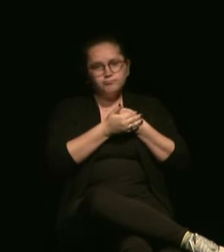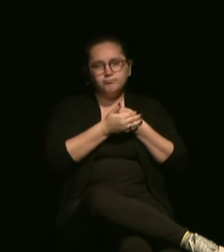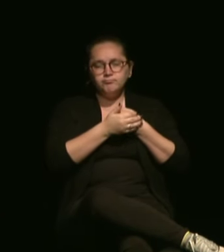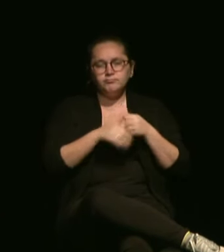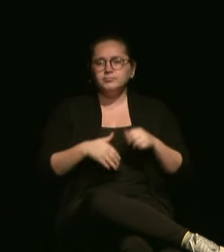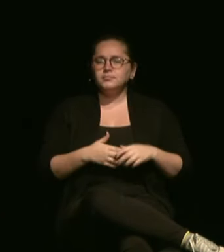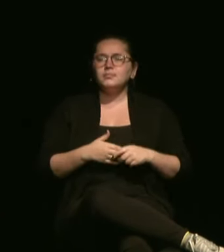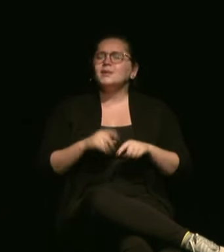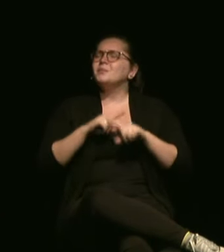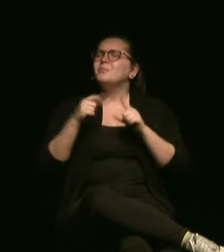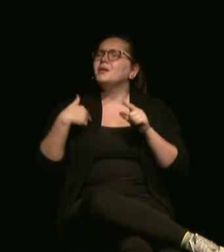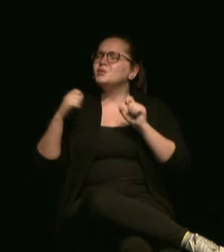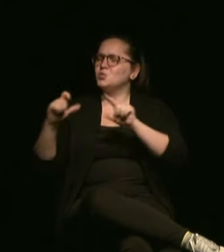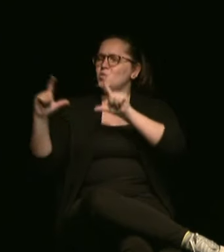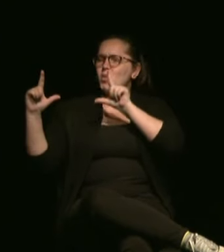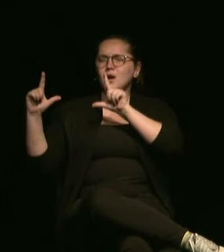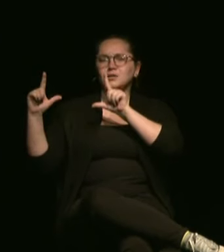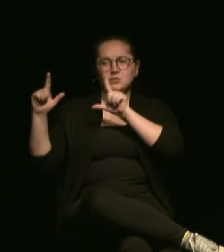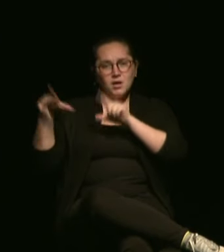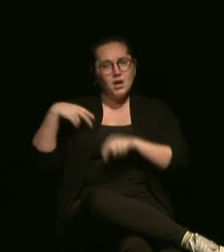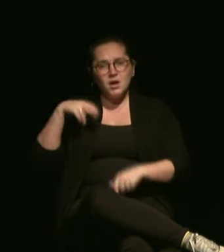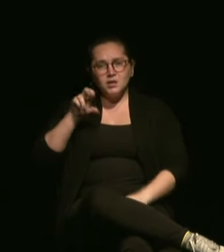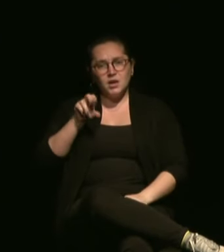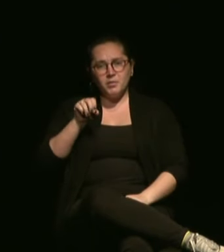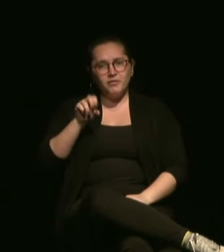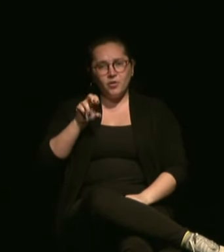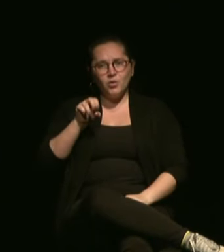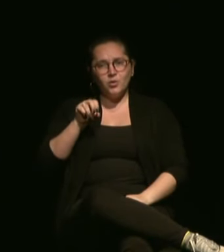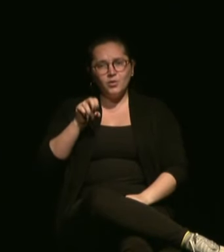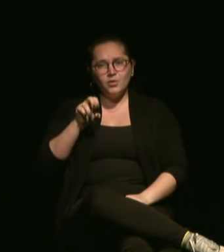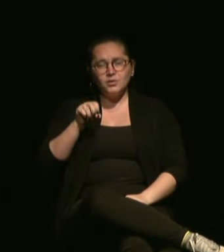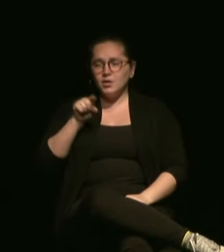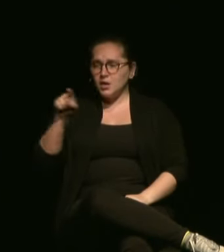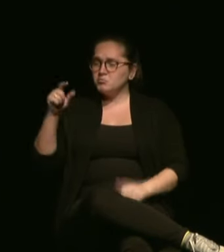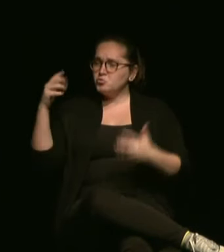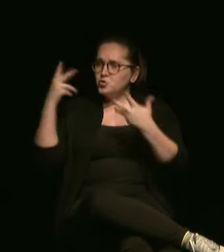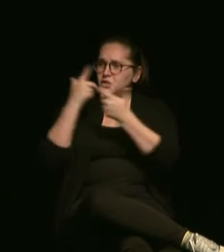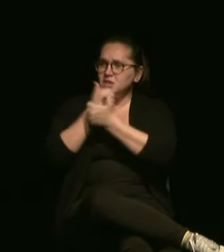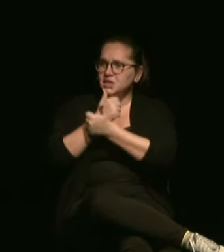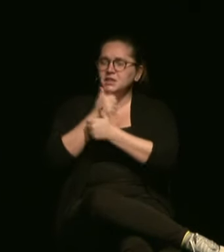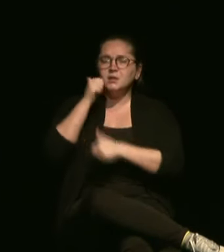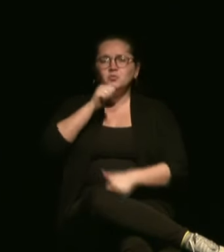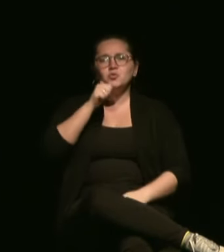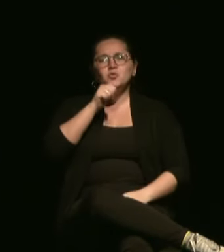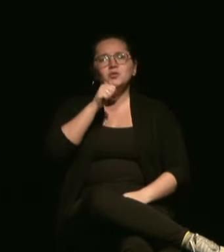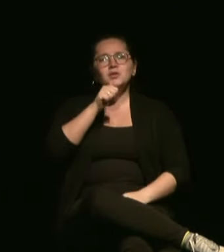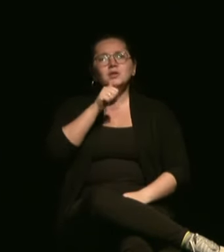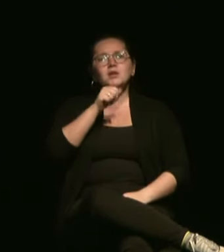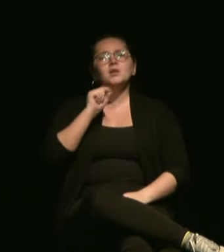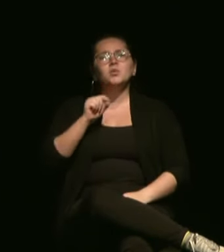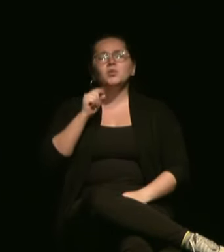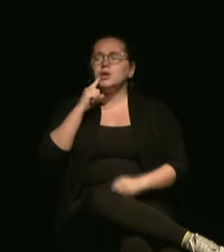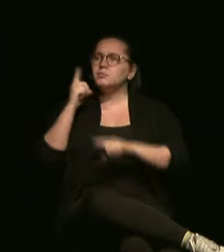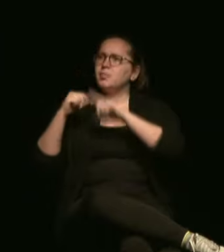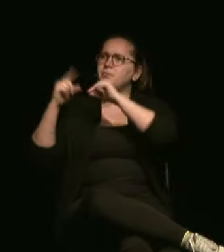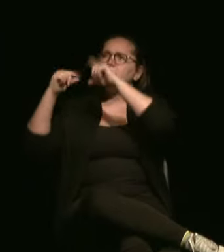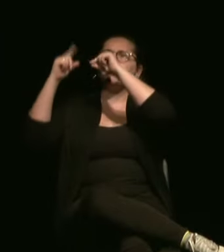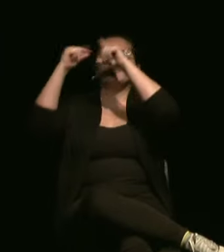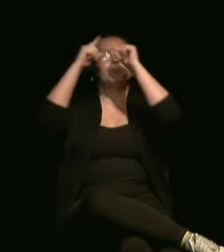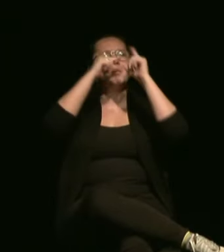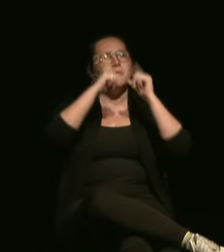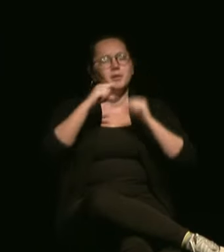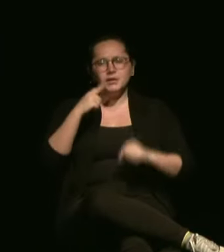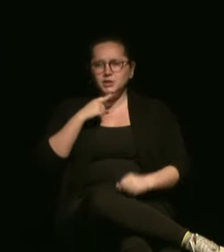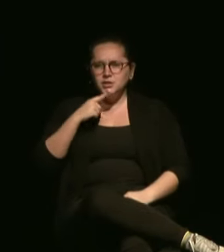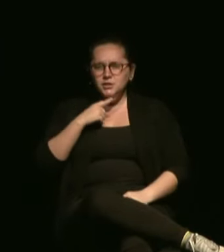de quem era o quadro. A qualidade da minha avó. Era uma Iemanjá, uma mulher bonita, né? Com as mãos saindo estrelas e tal, uma coisa assim, bem